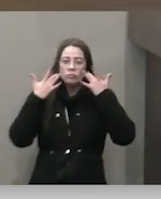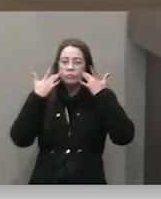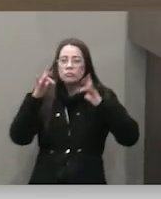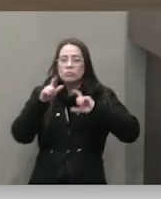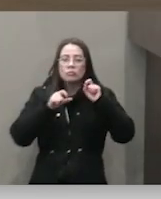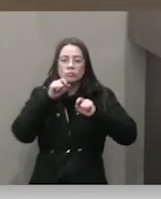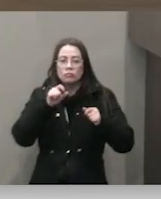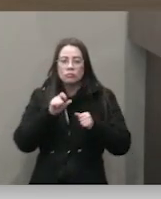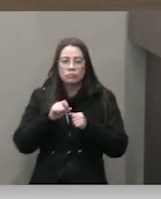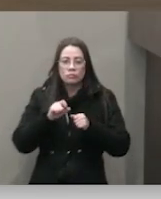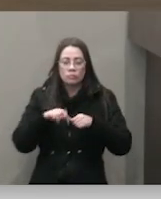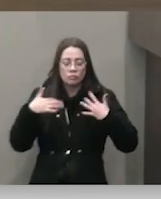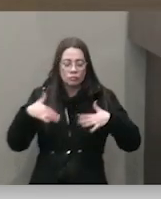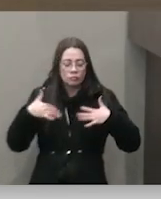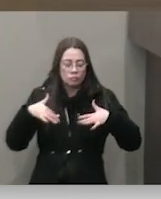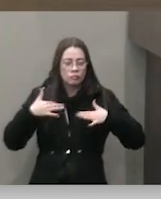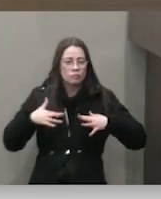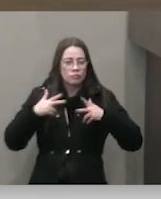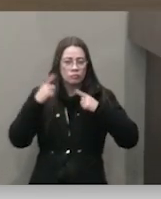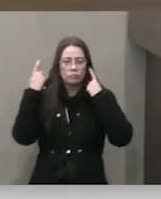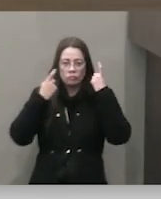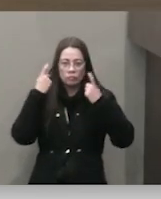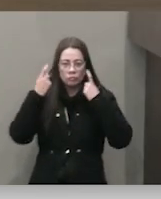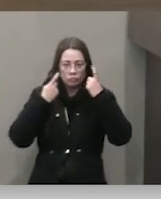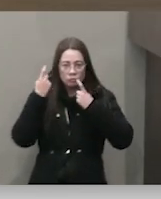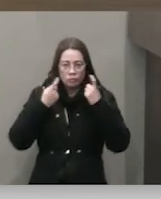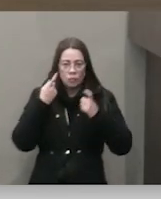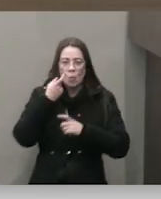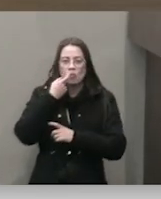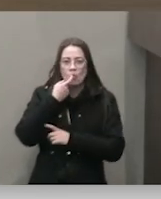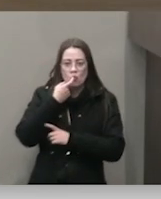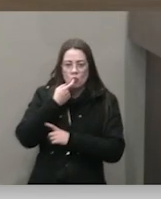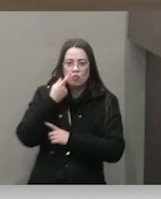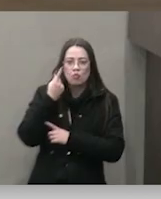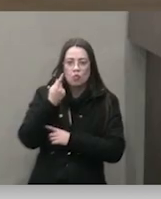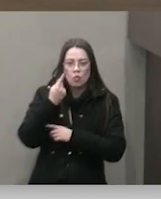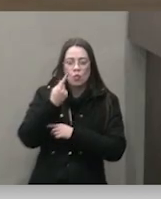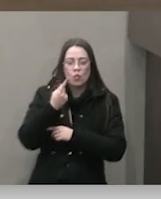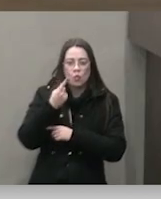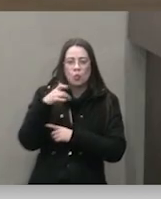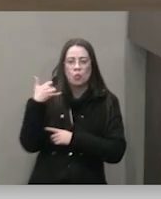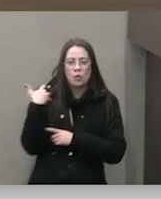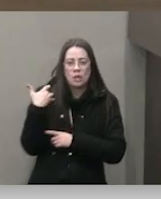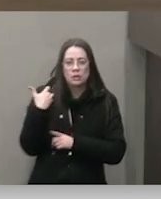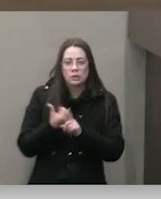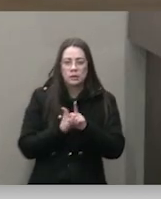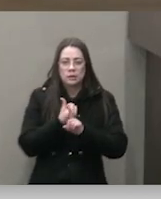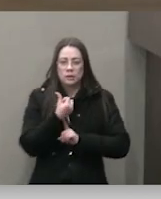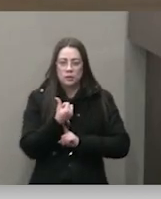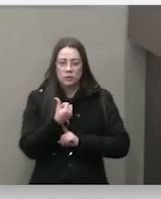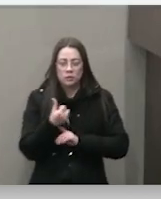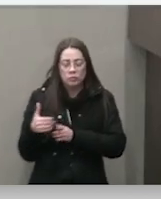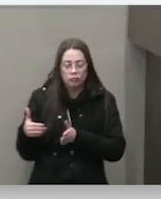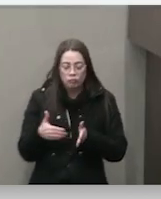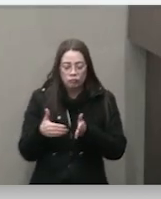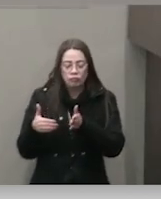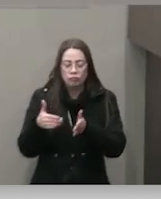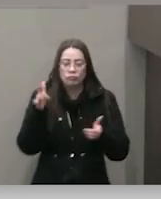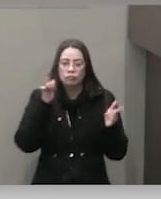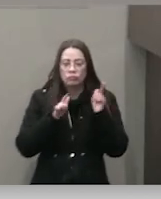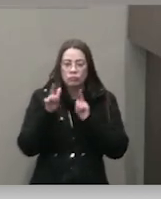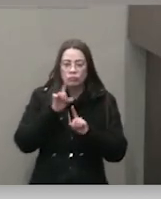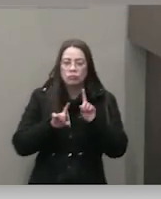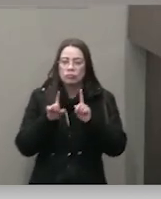pânico, aonde havia um bebê de 1 ano e 6 meses em convulsão. Durante o trajeto, os policiais